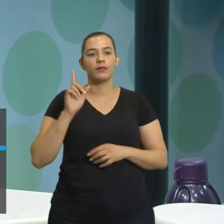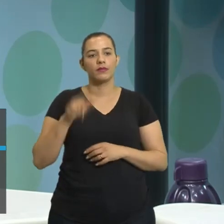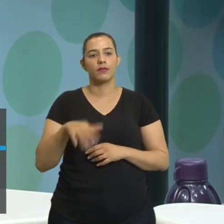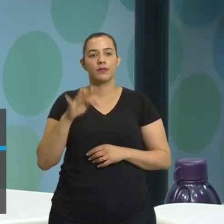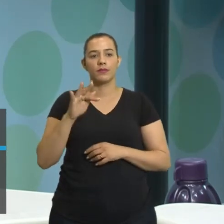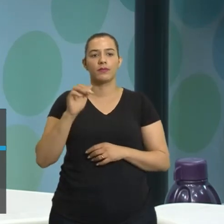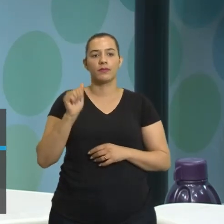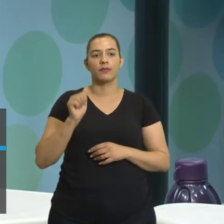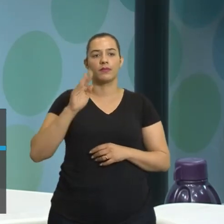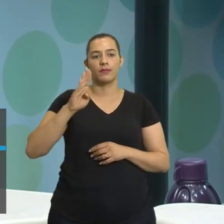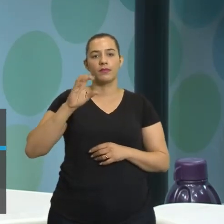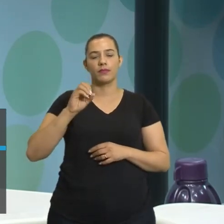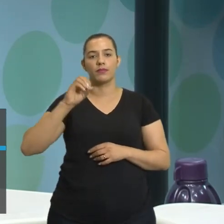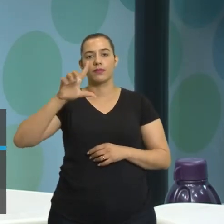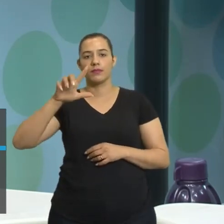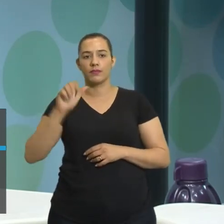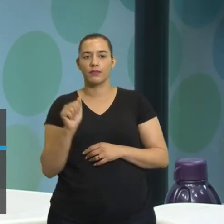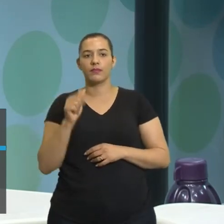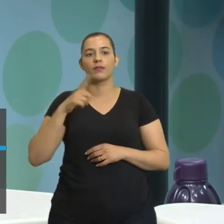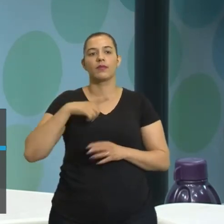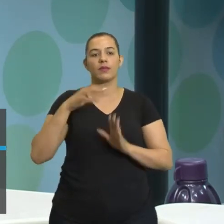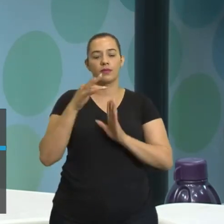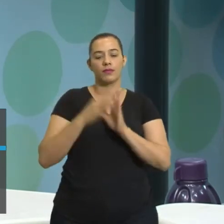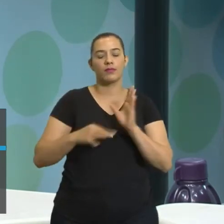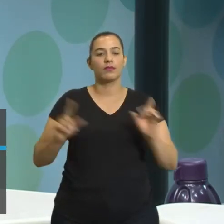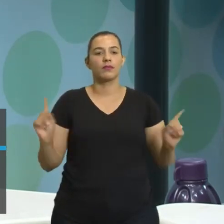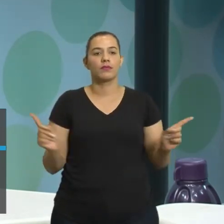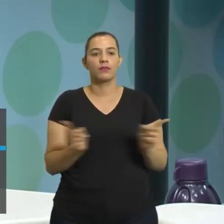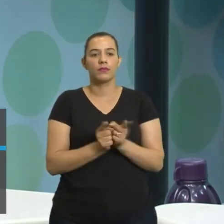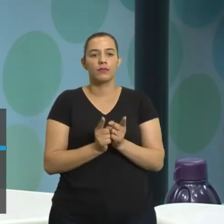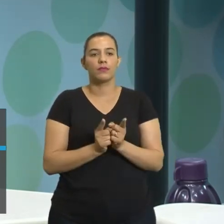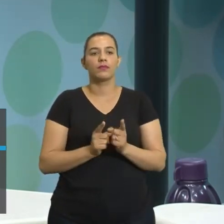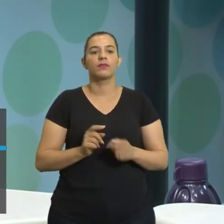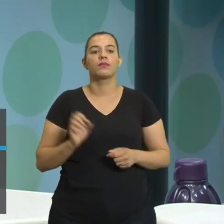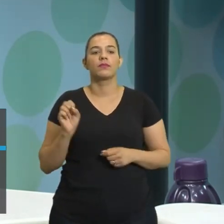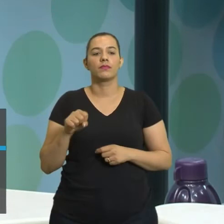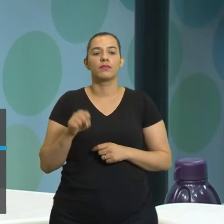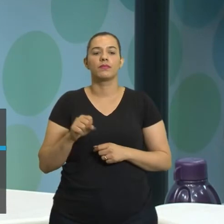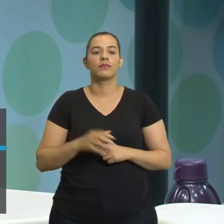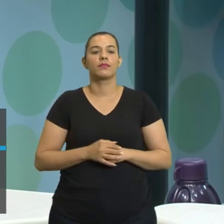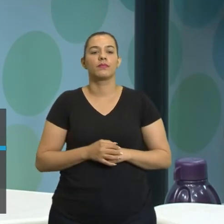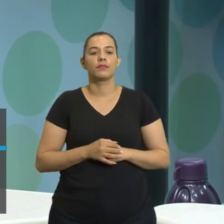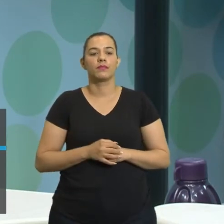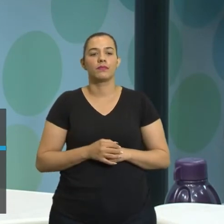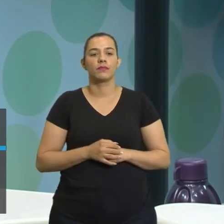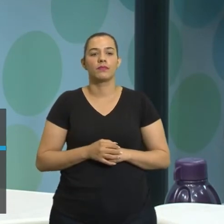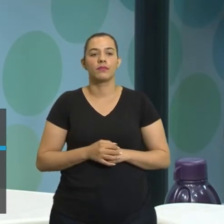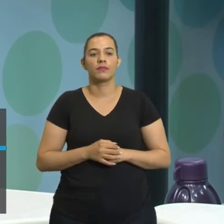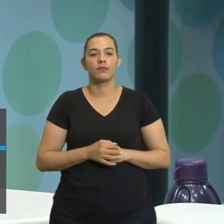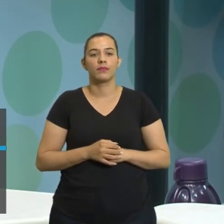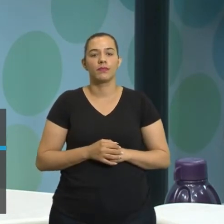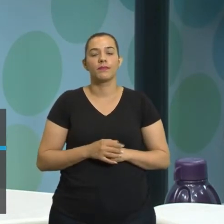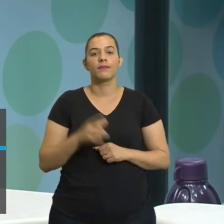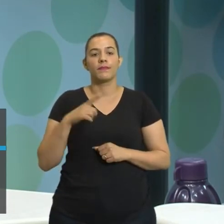fábula, que é um texto curto. Sim. São